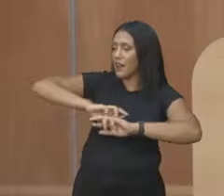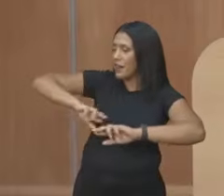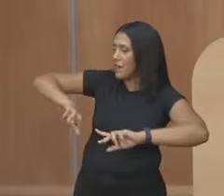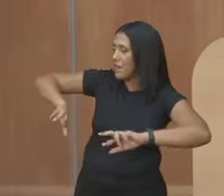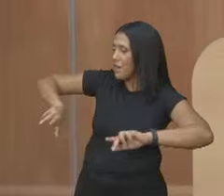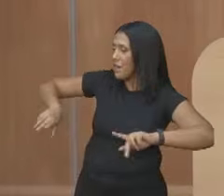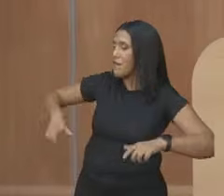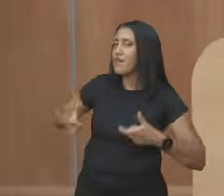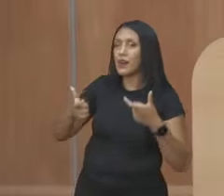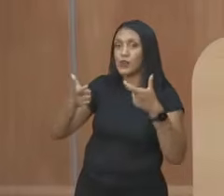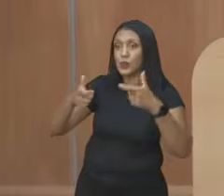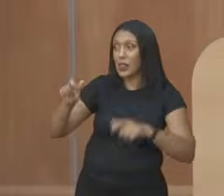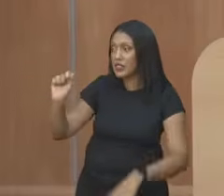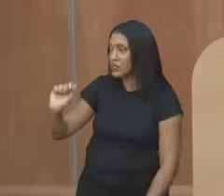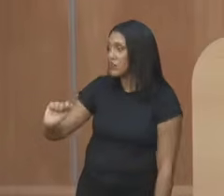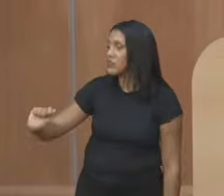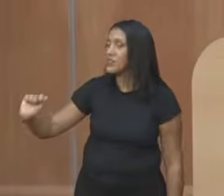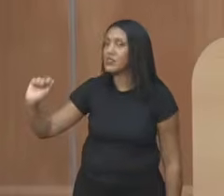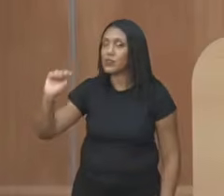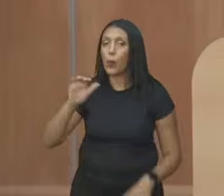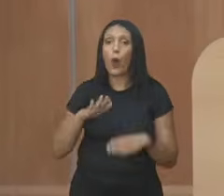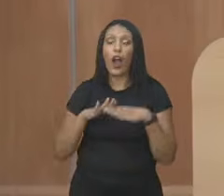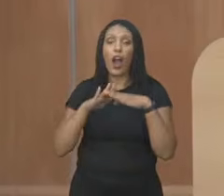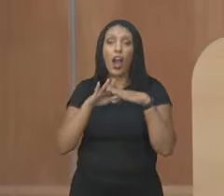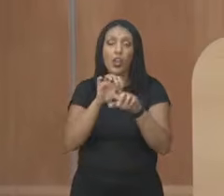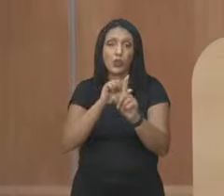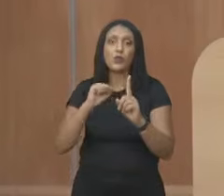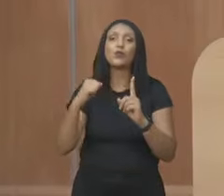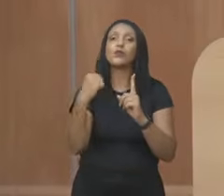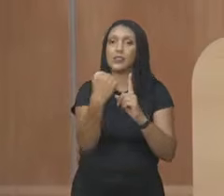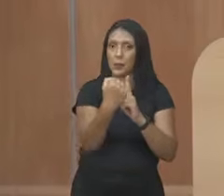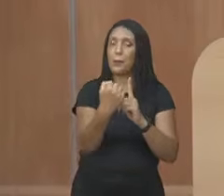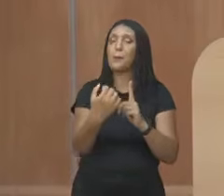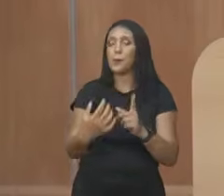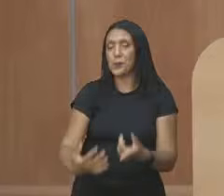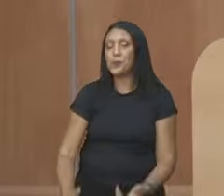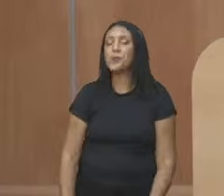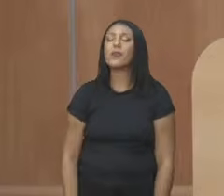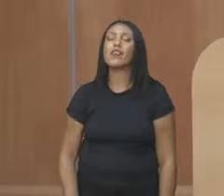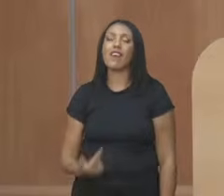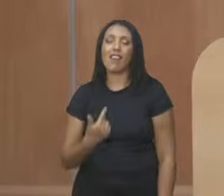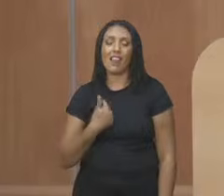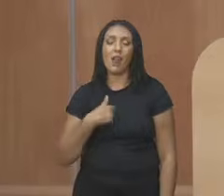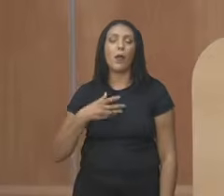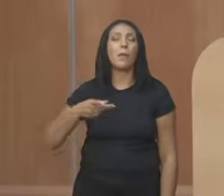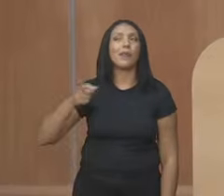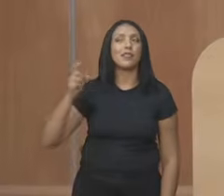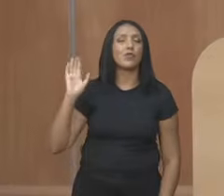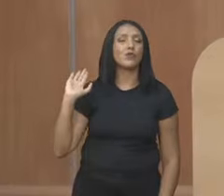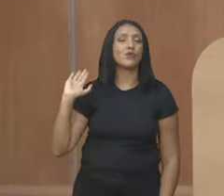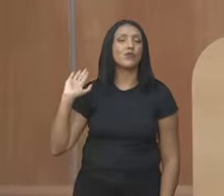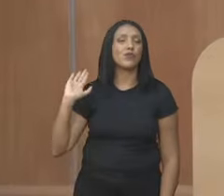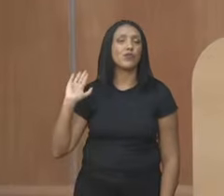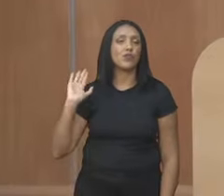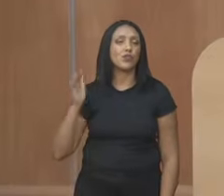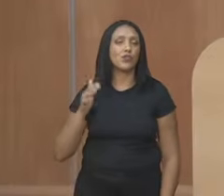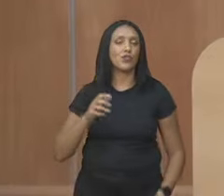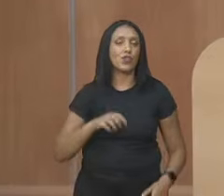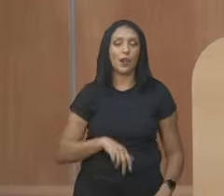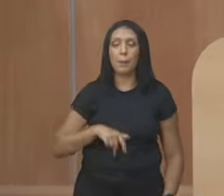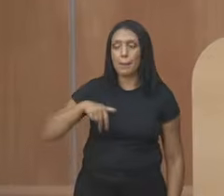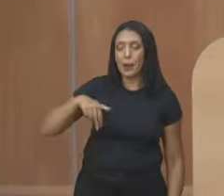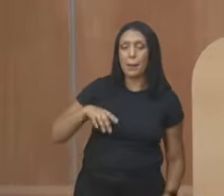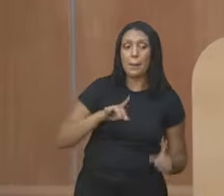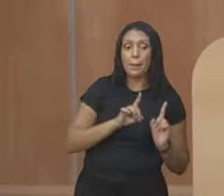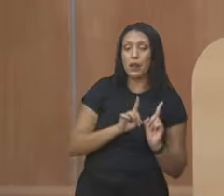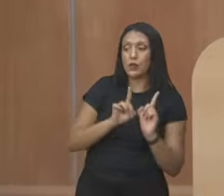inclusive já estive com ele em algumas outras para visitas de fiscalização para ver o andamento das casas, se estava tudo